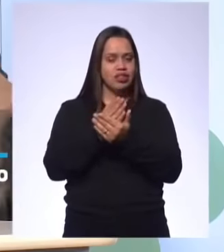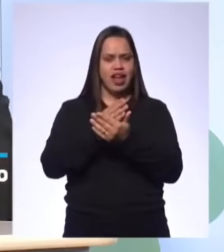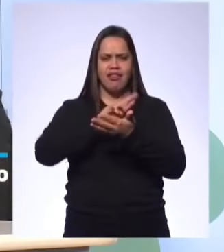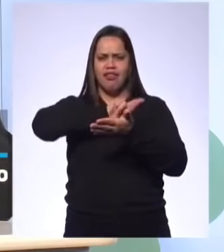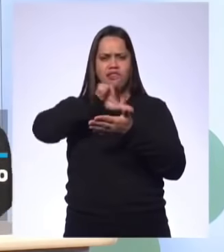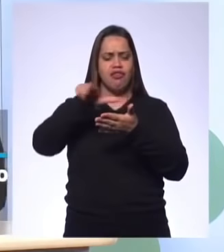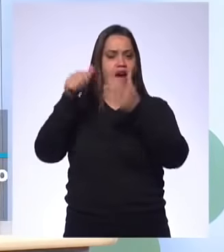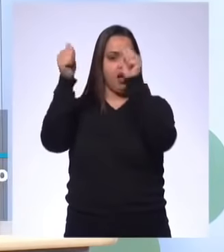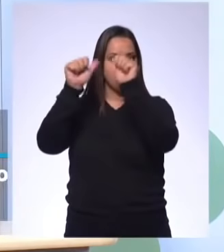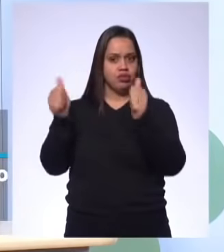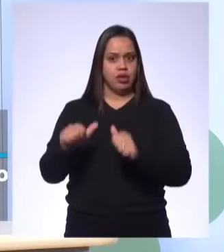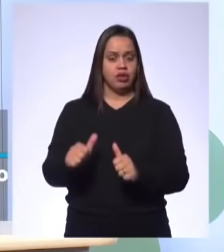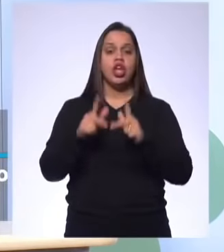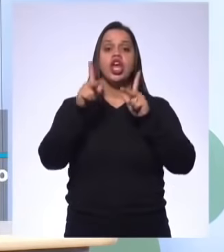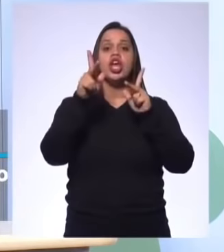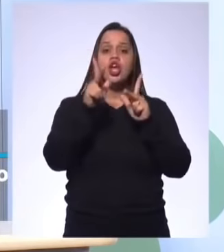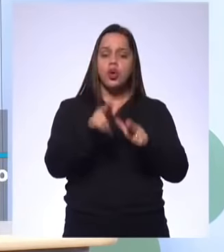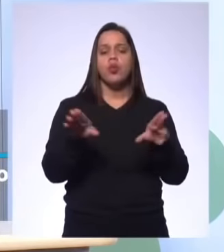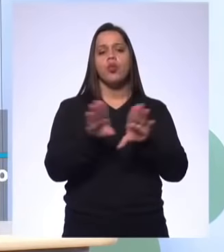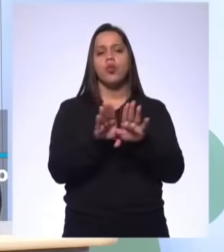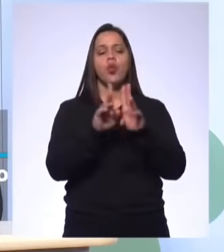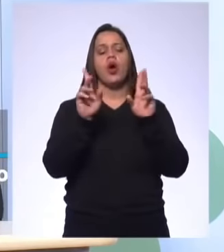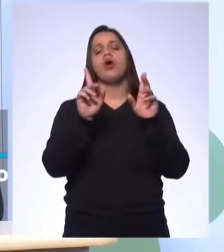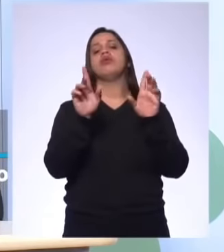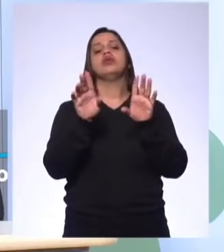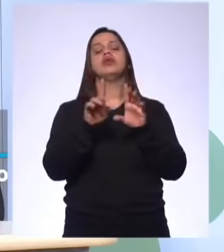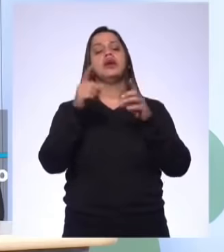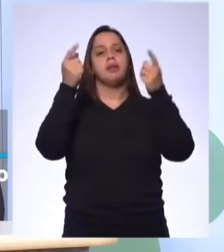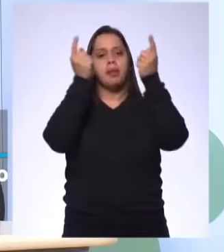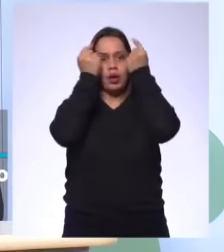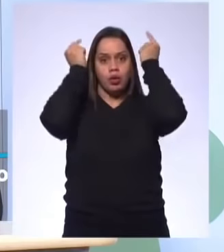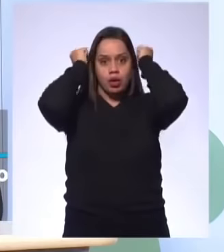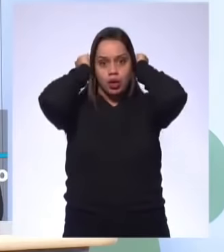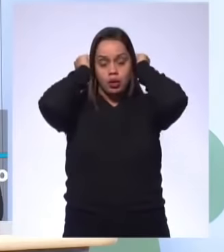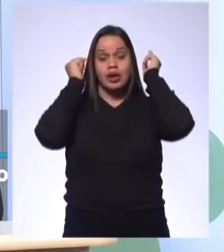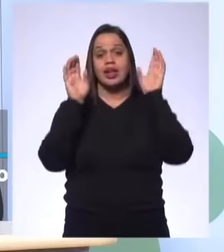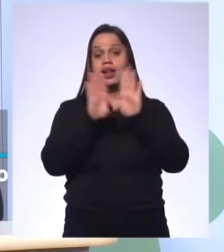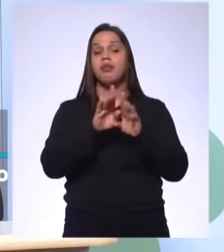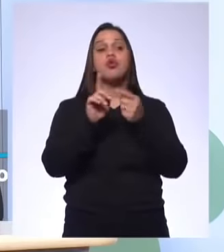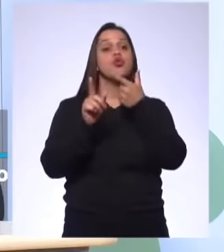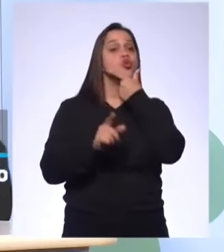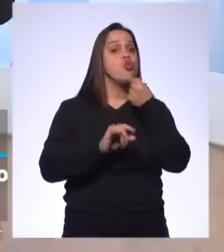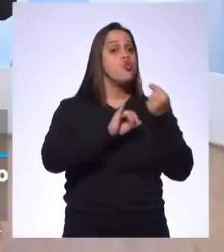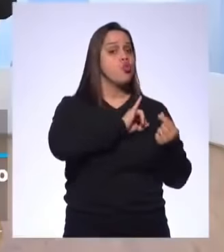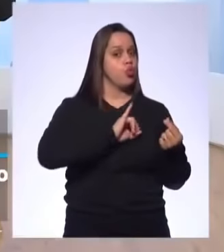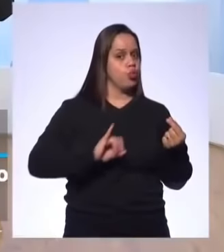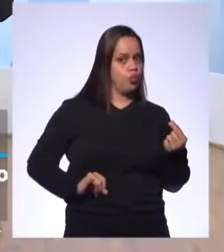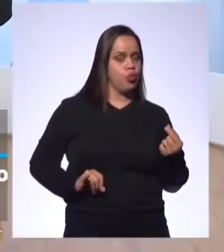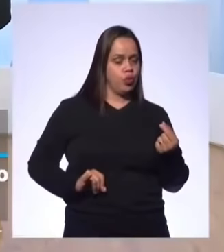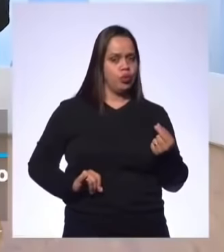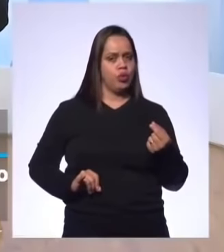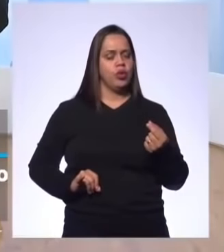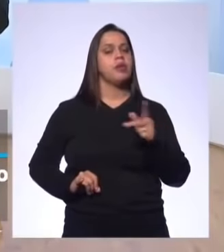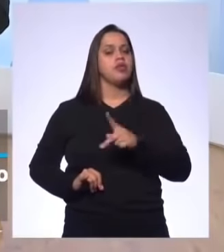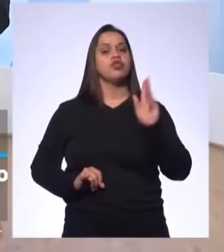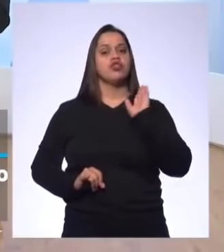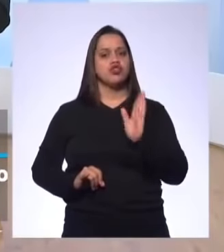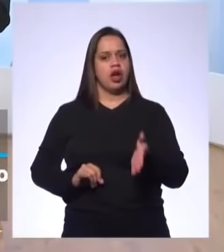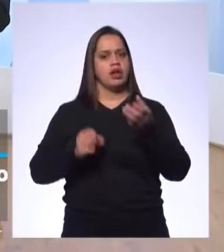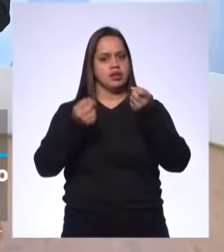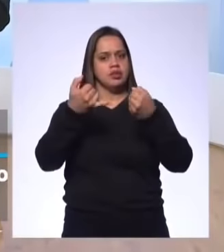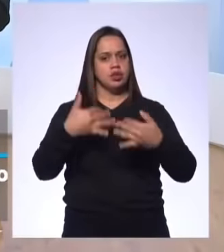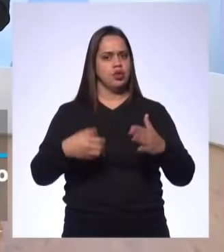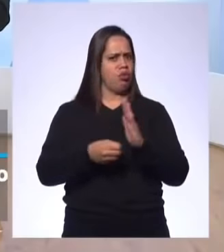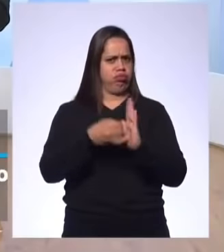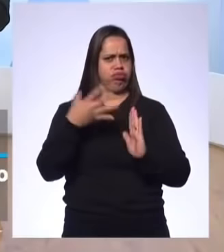gregos. E o imperador, como também, né, a professora Janaína já havia explicado para vocês várias vezes,